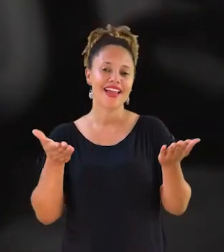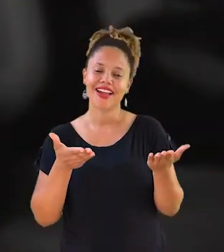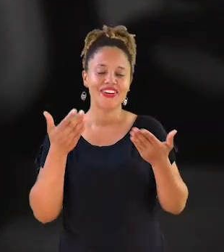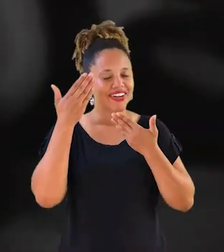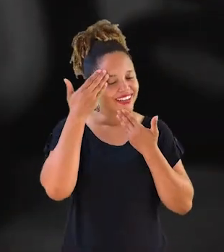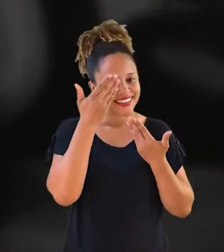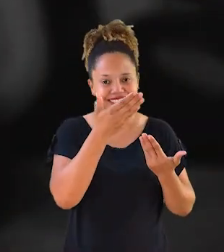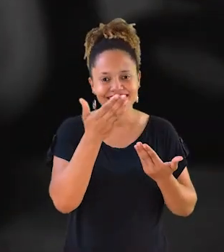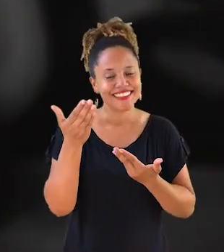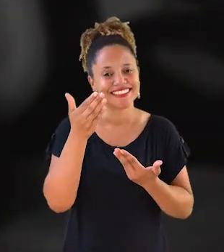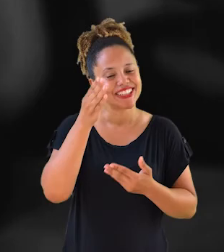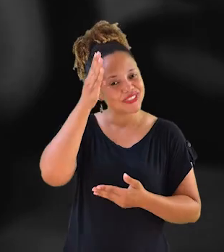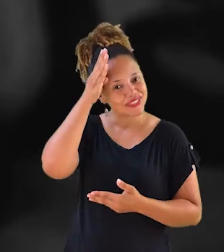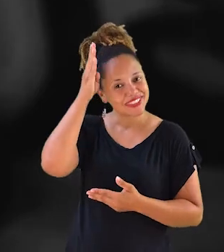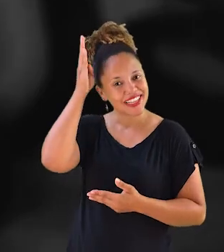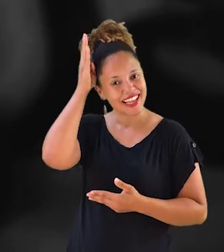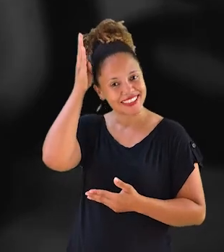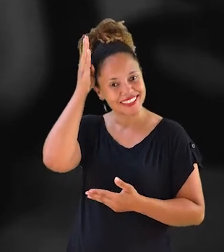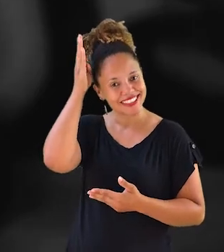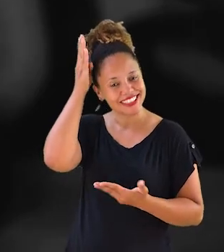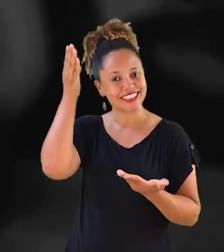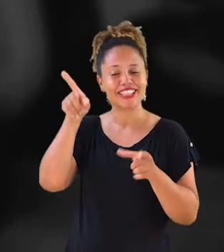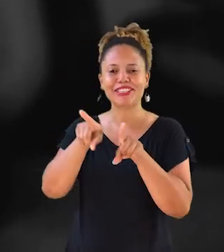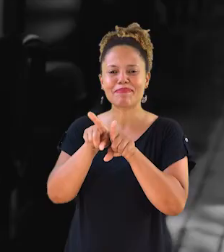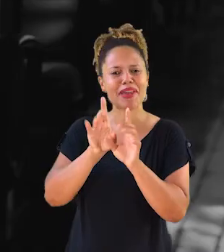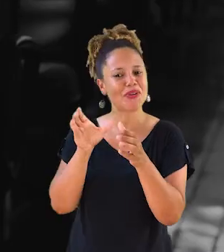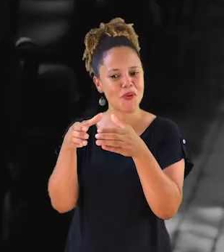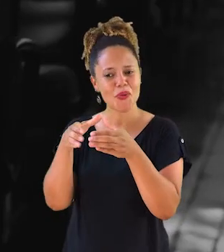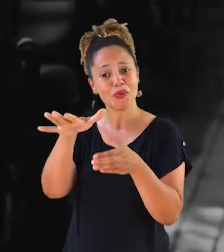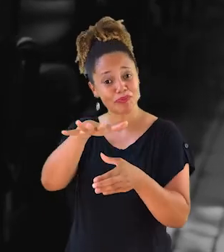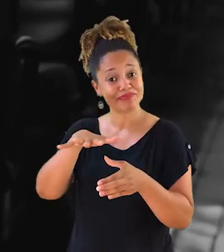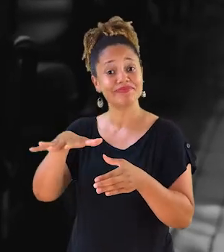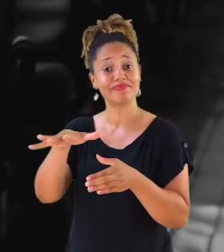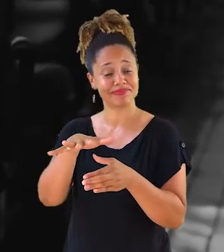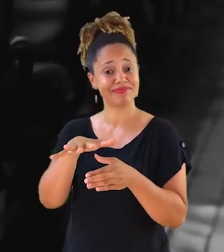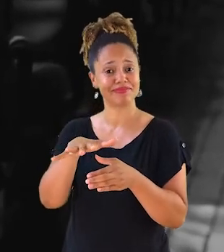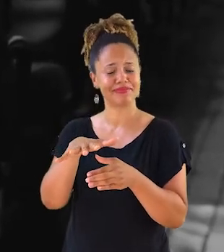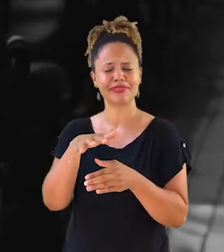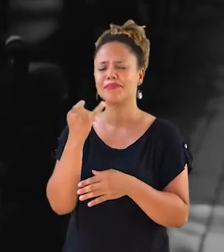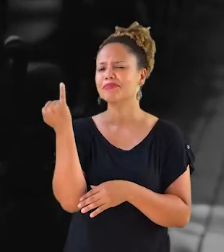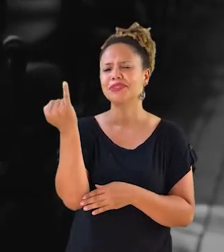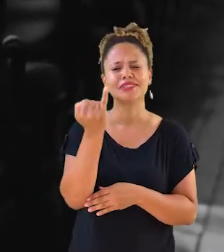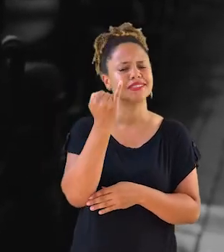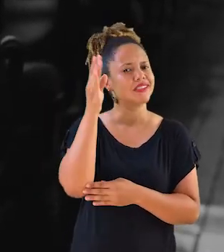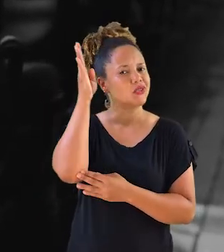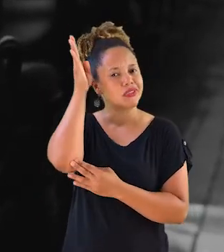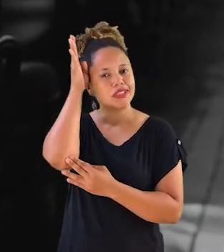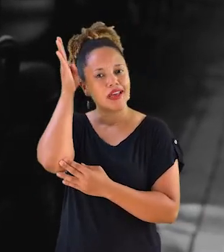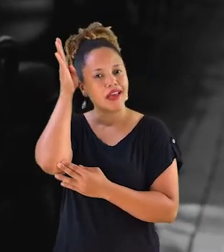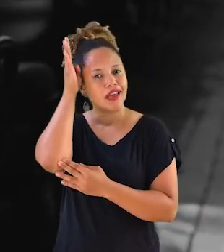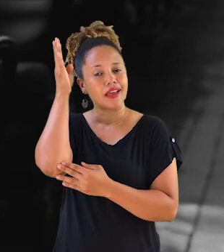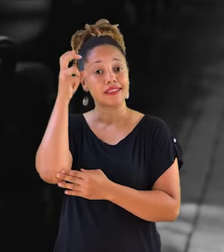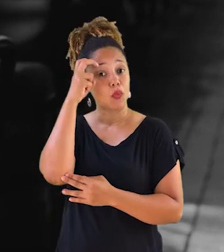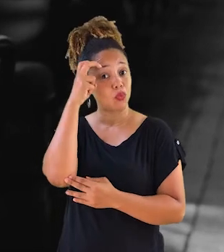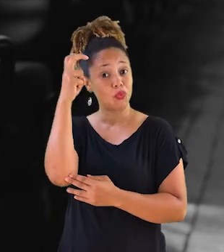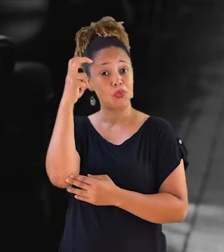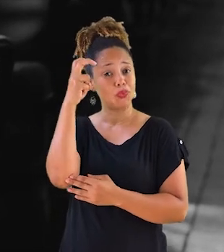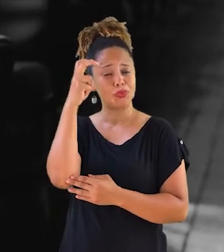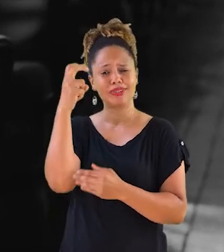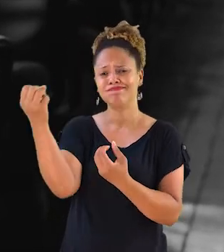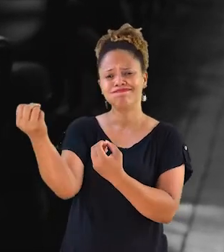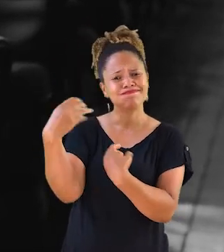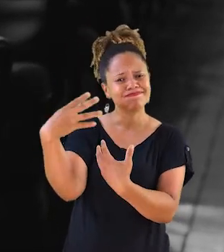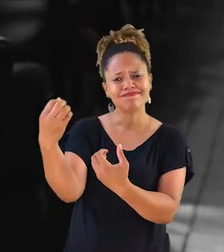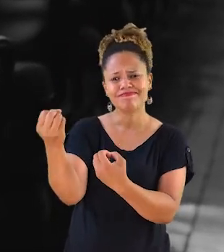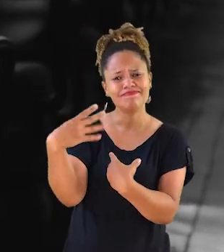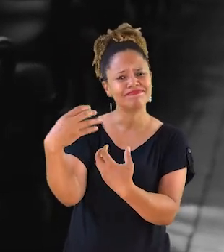Agradeço muito ao SESC, agradeço a vocês aqui da equipe. O SESC faz toda a diferença na cultura em Piracicaba e